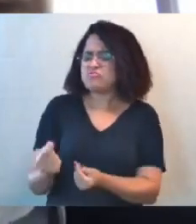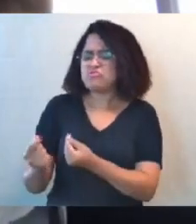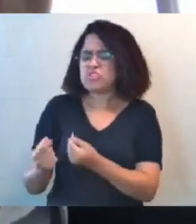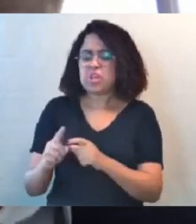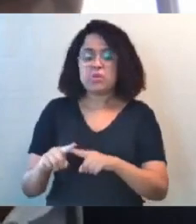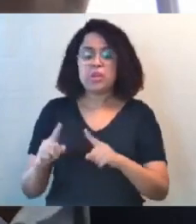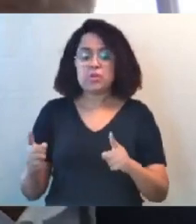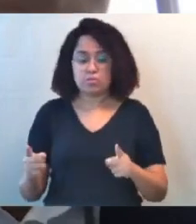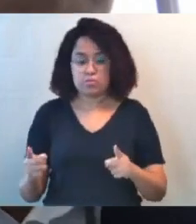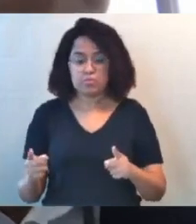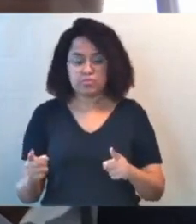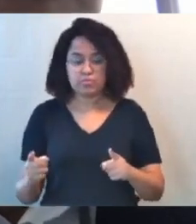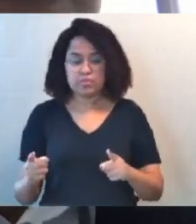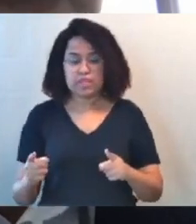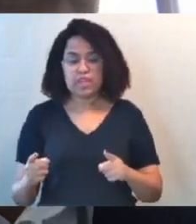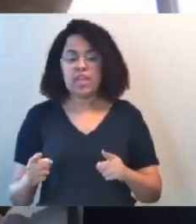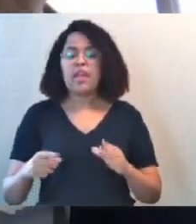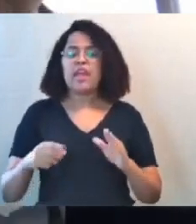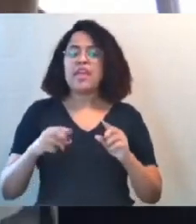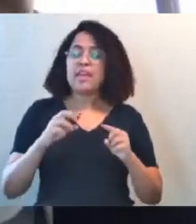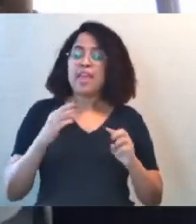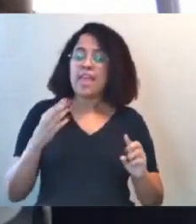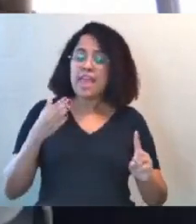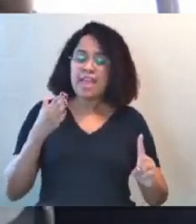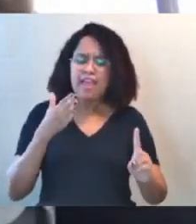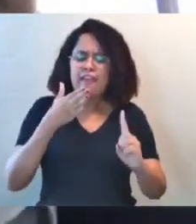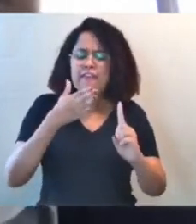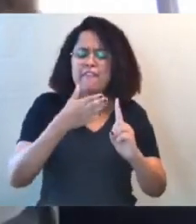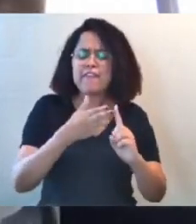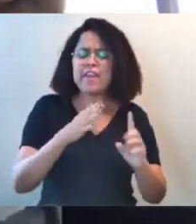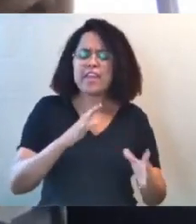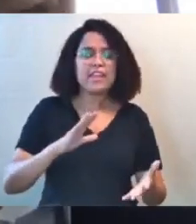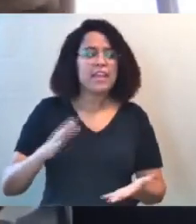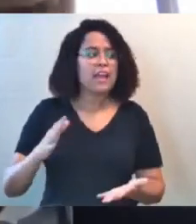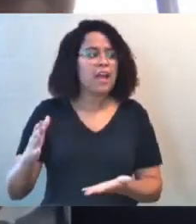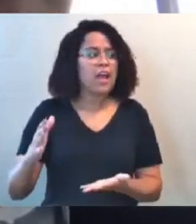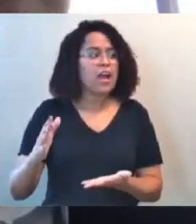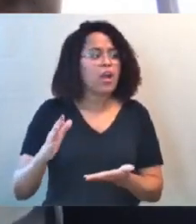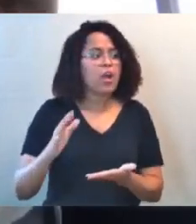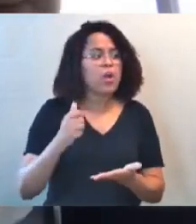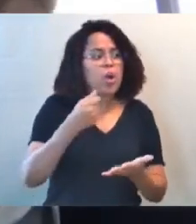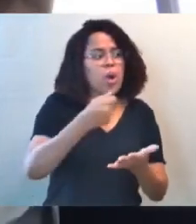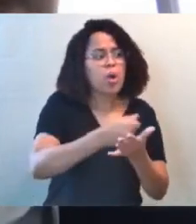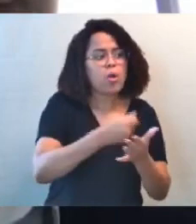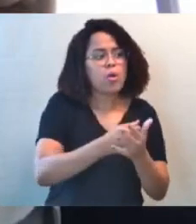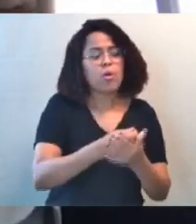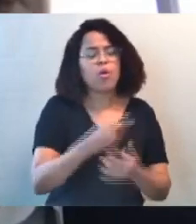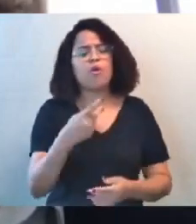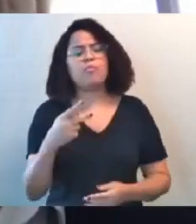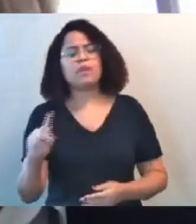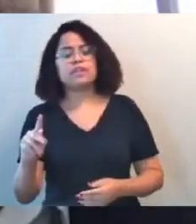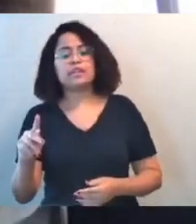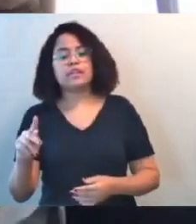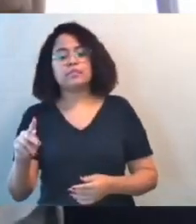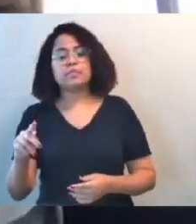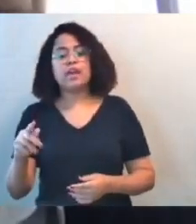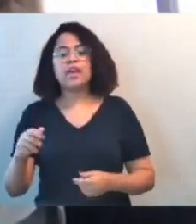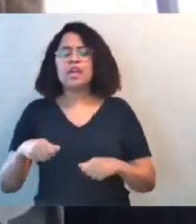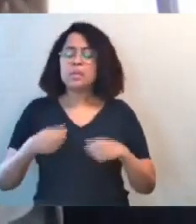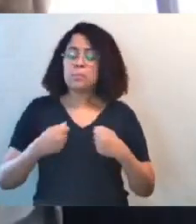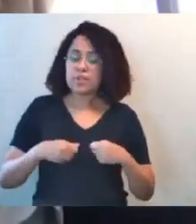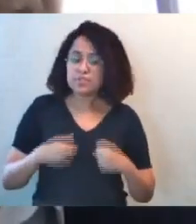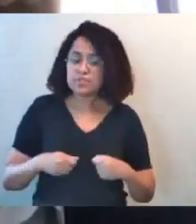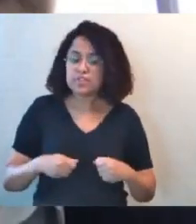um custo referente à utilização dele, à aquisição dele. Daí, a necessidade de fazer todo